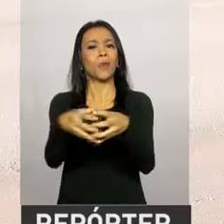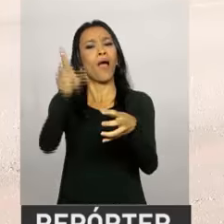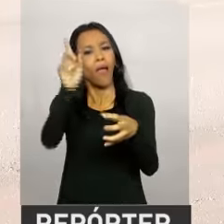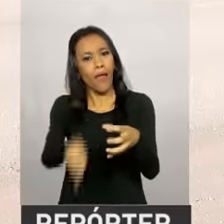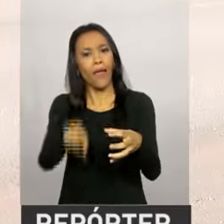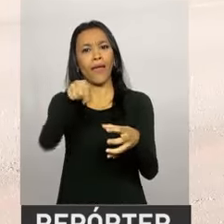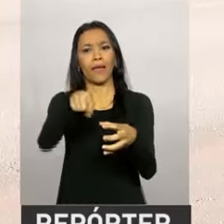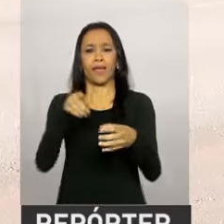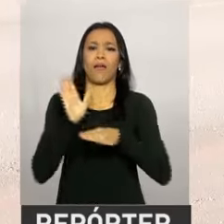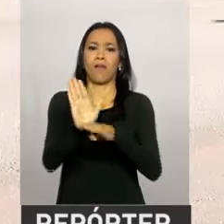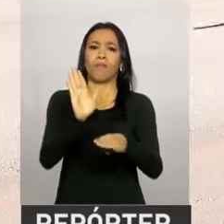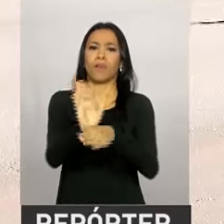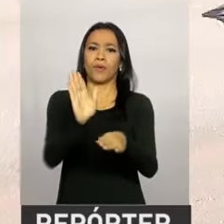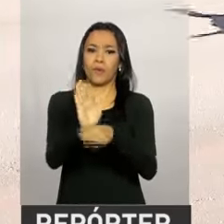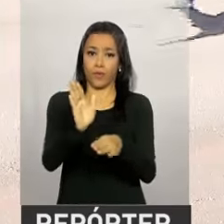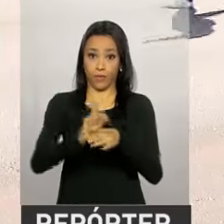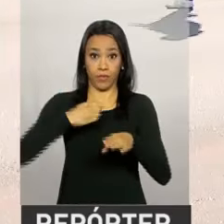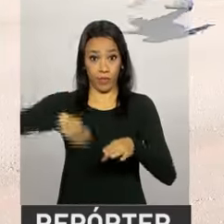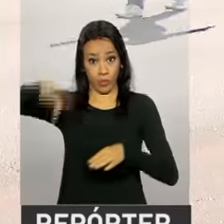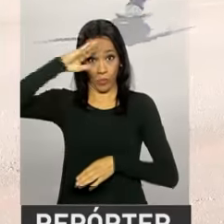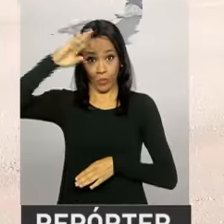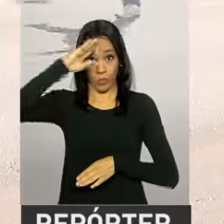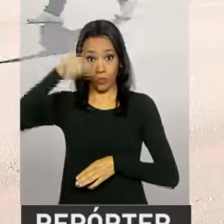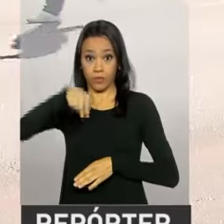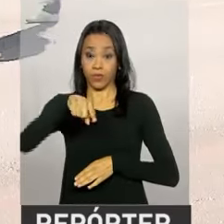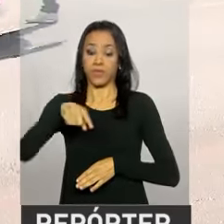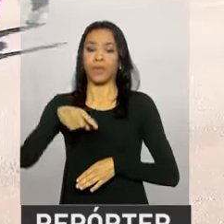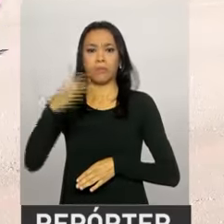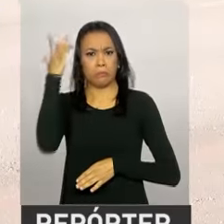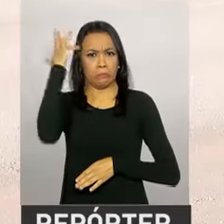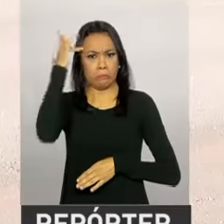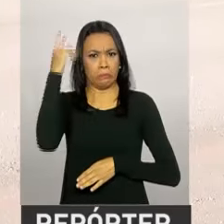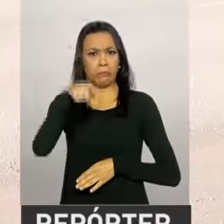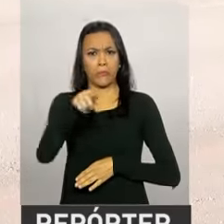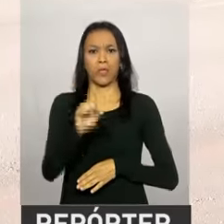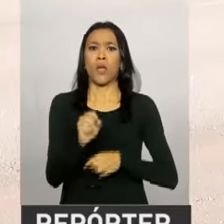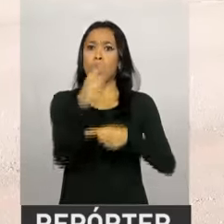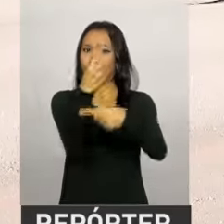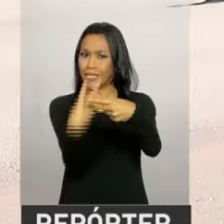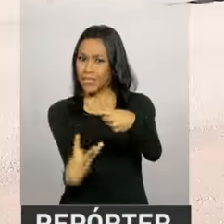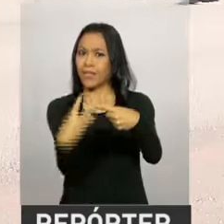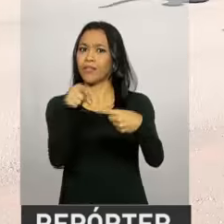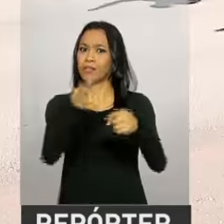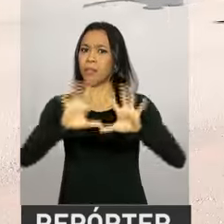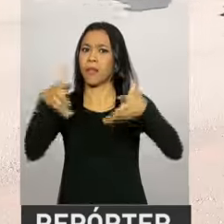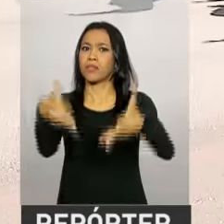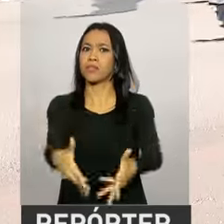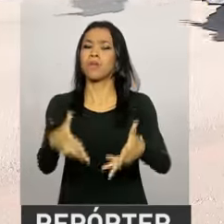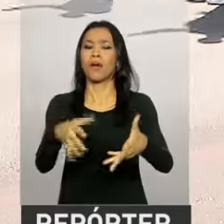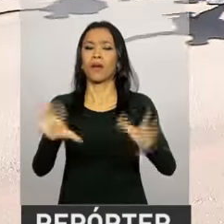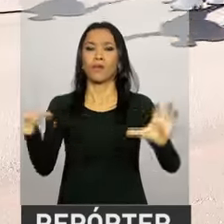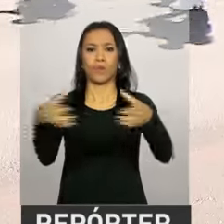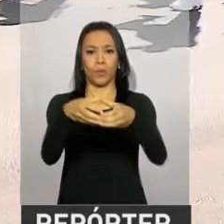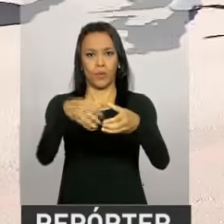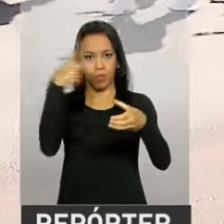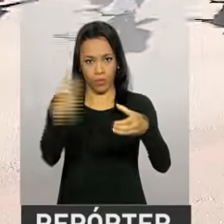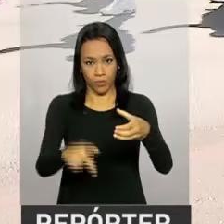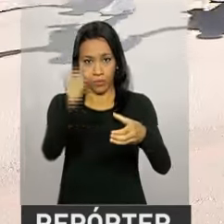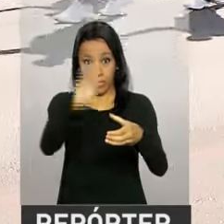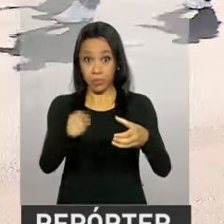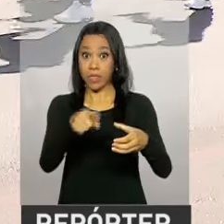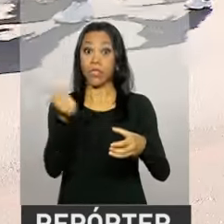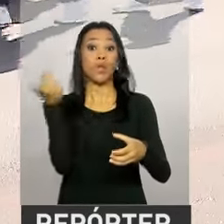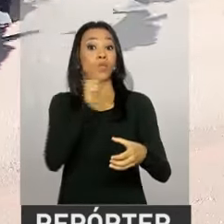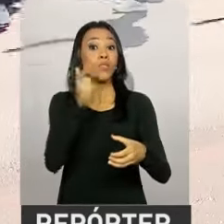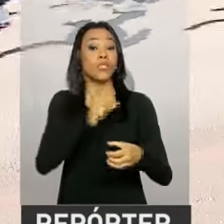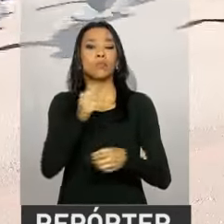de alto rendimento das Forças Armadas. Representavam quase um terço dos atletas que compunham a delegação brasileira e ganharam